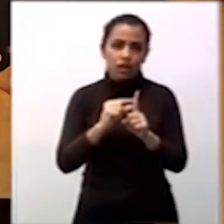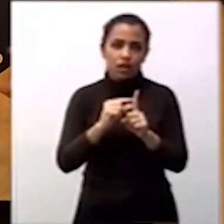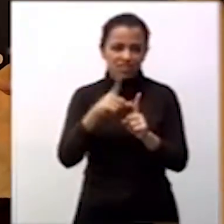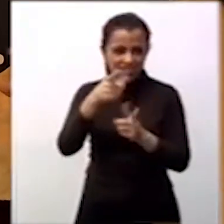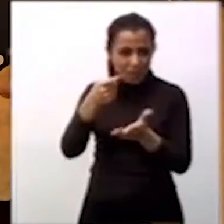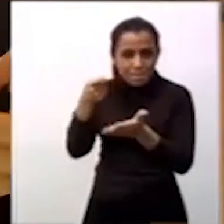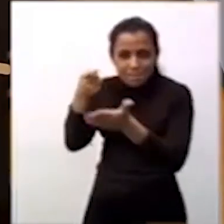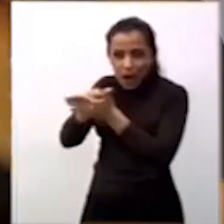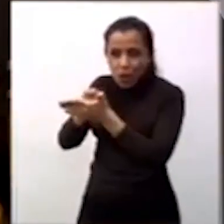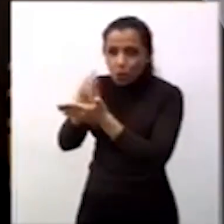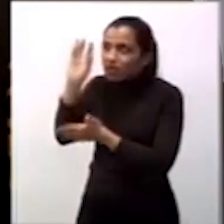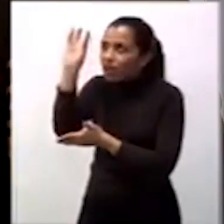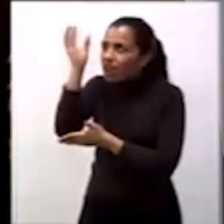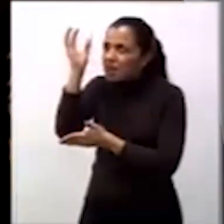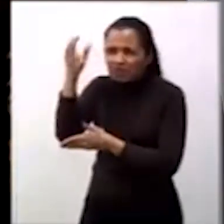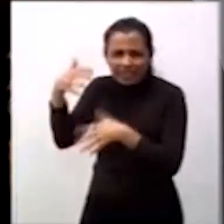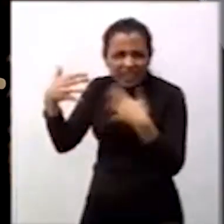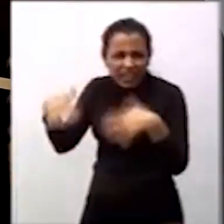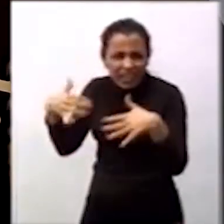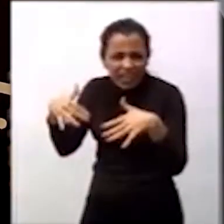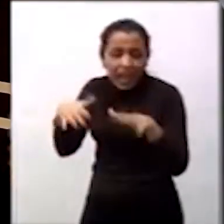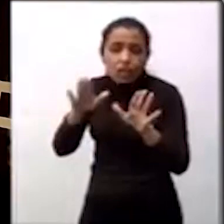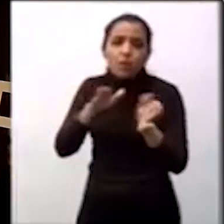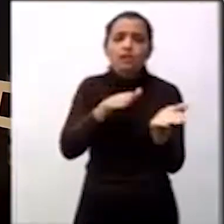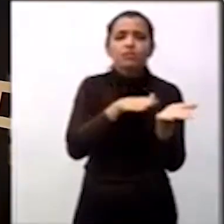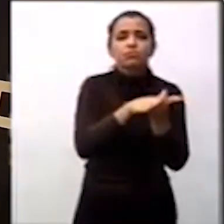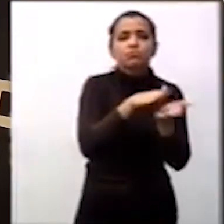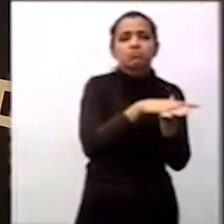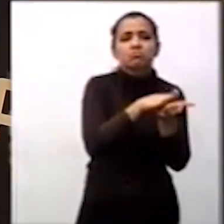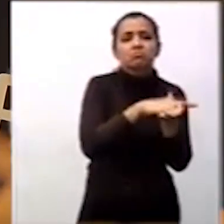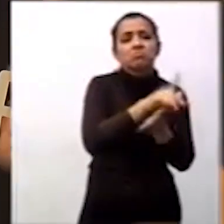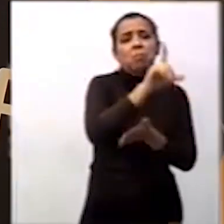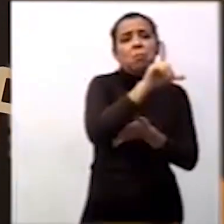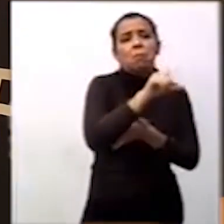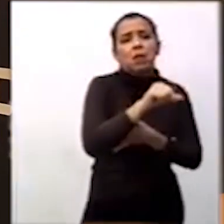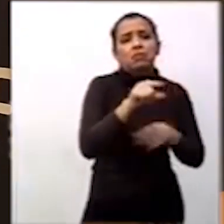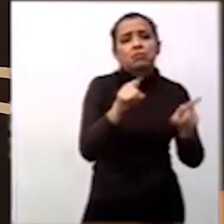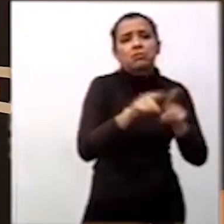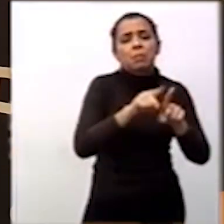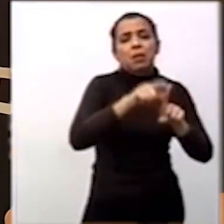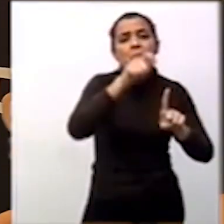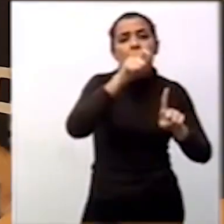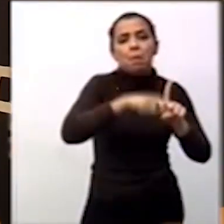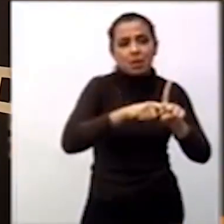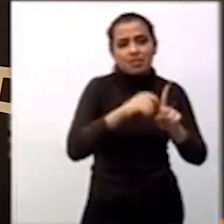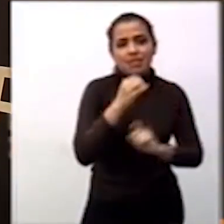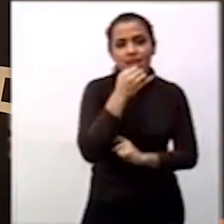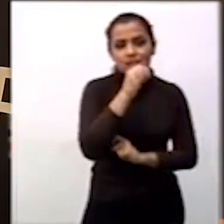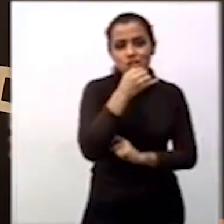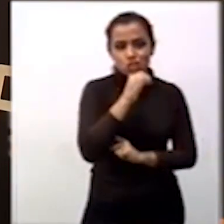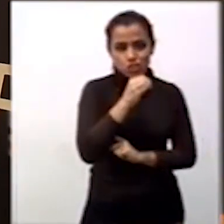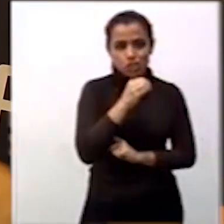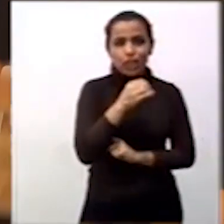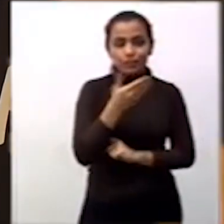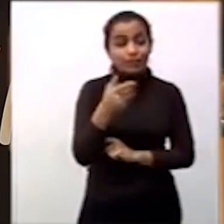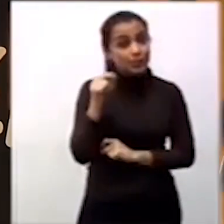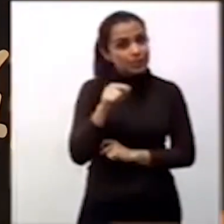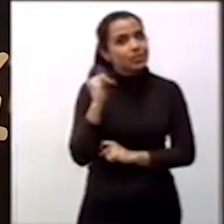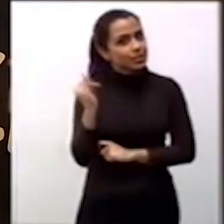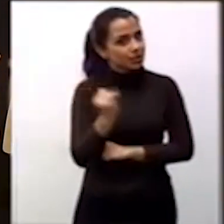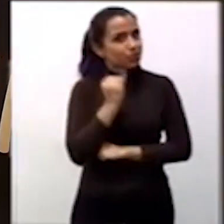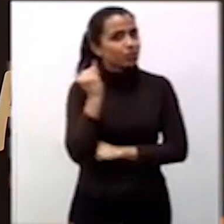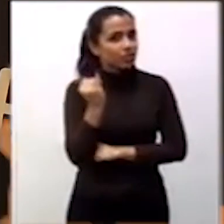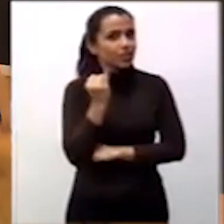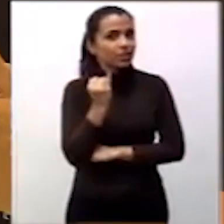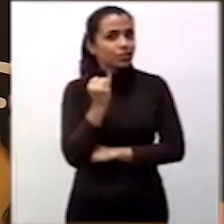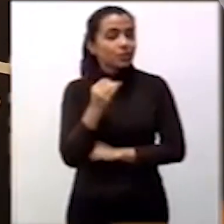mais caro que você pagou quando compara o valor dos objetos, tá? Então isso acaba sendo uma coisa importante. E aí